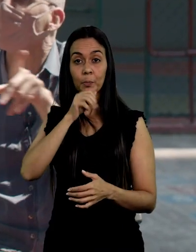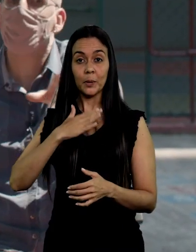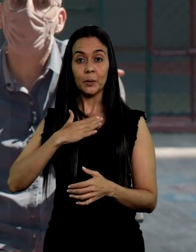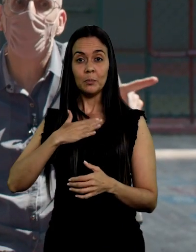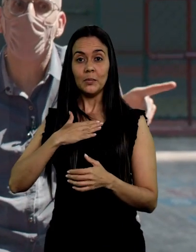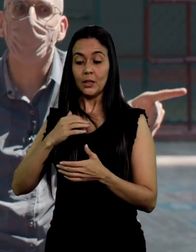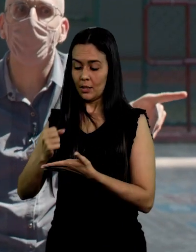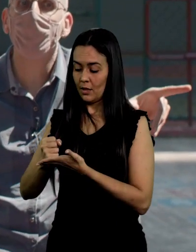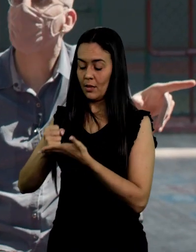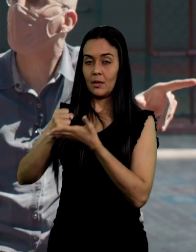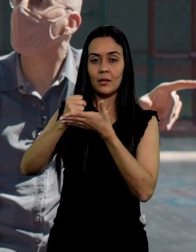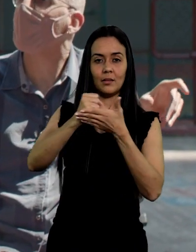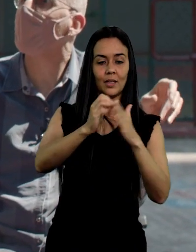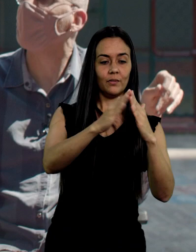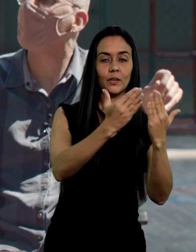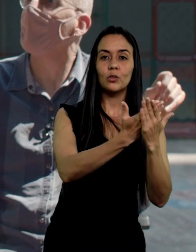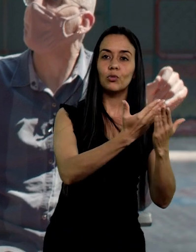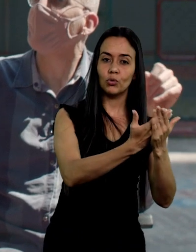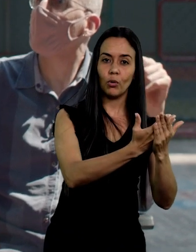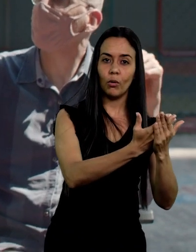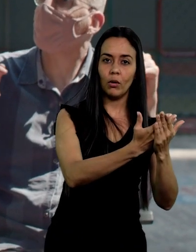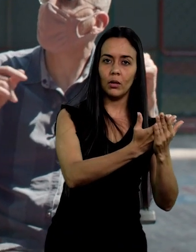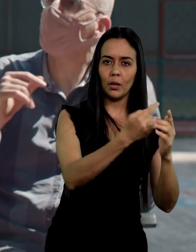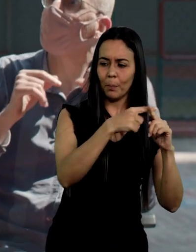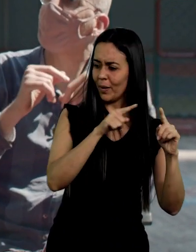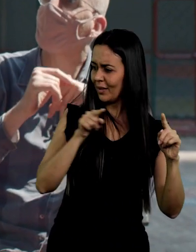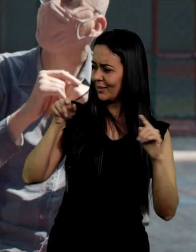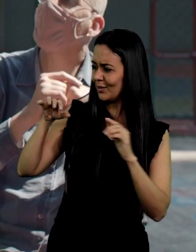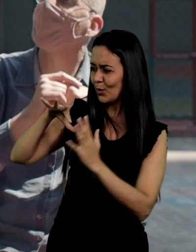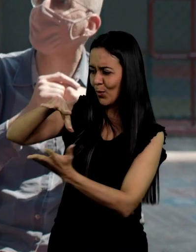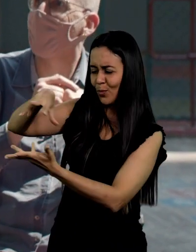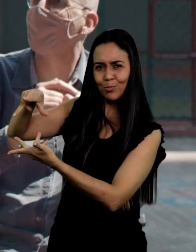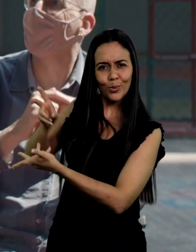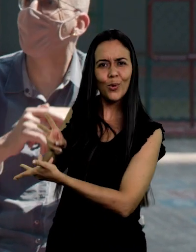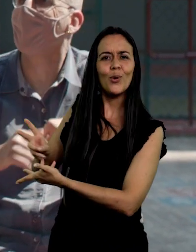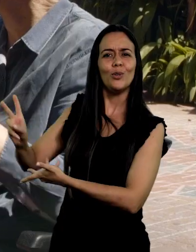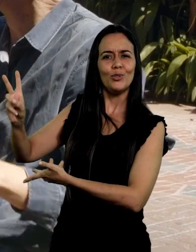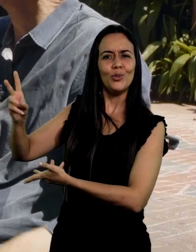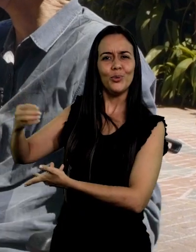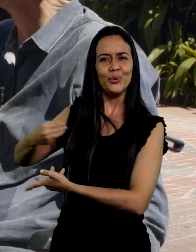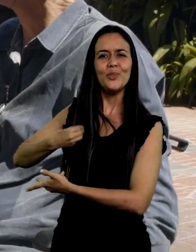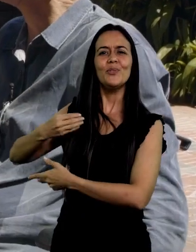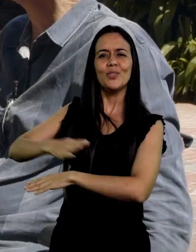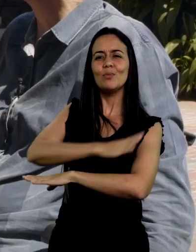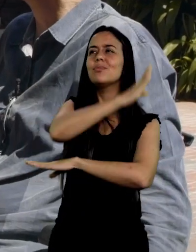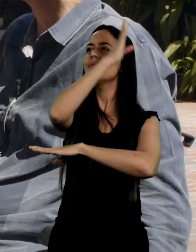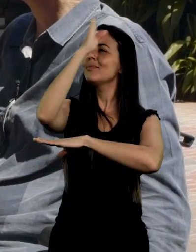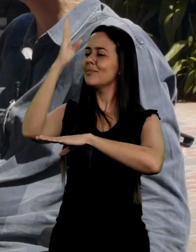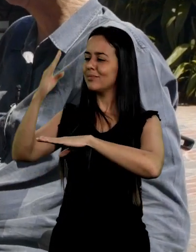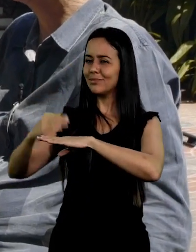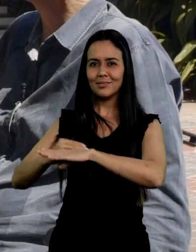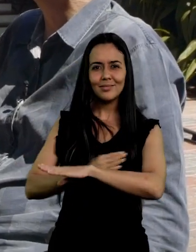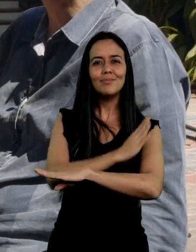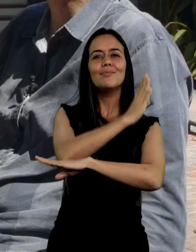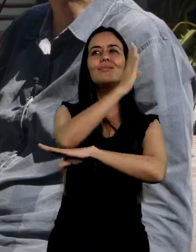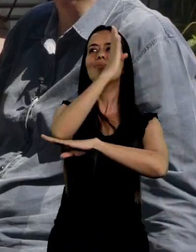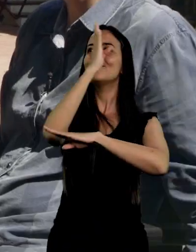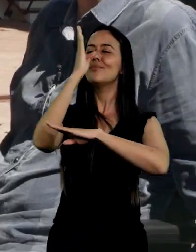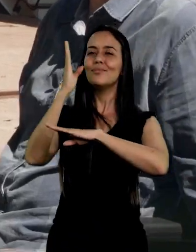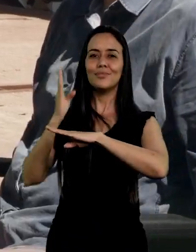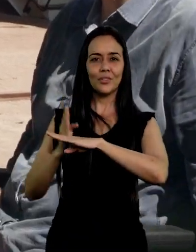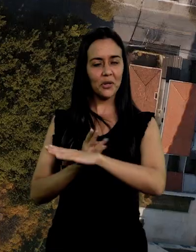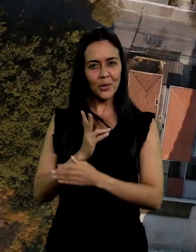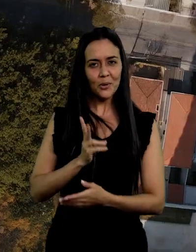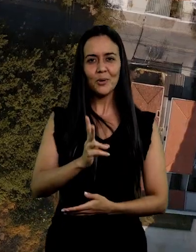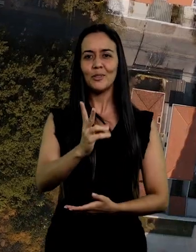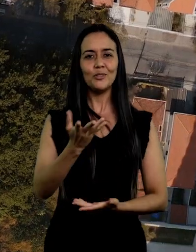aquilo, tem um outro mundo rolando aqui fora. E que gostoso esse aqui, sabe? Meio transgressor, assim,